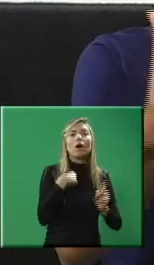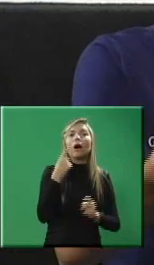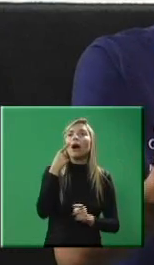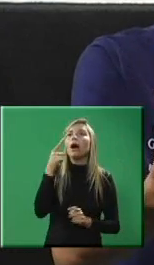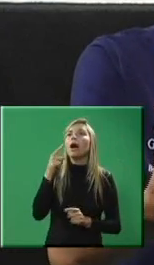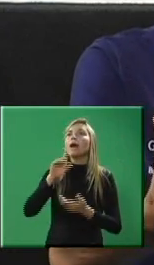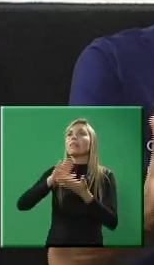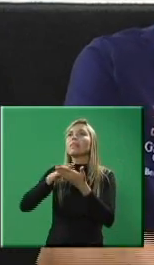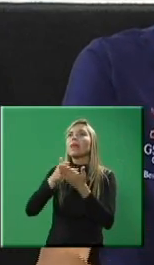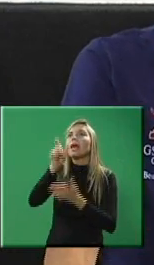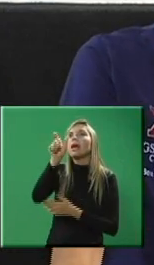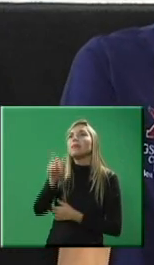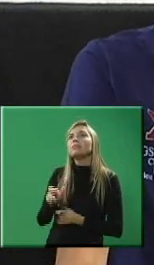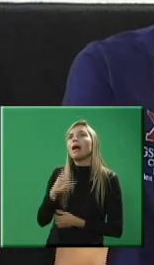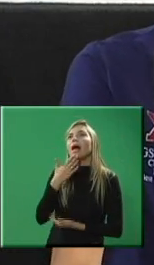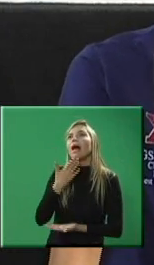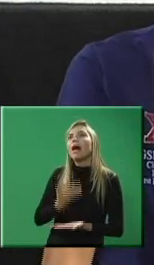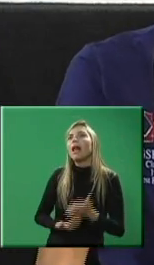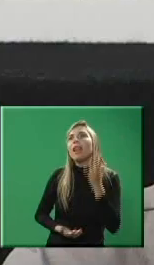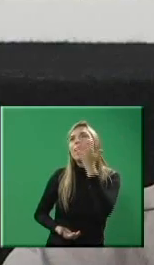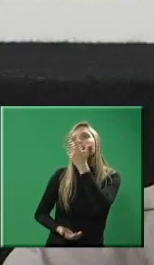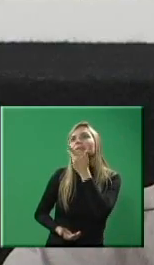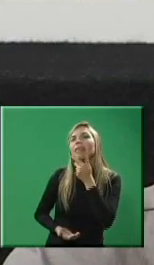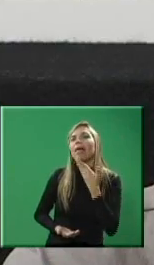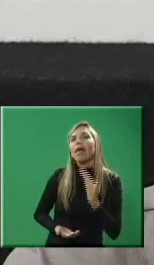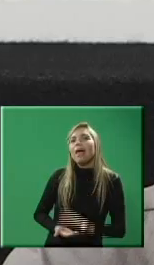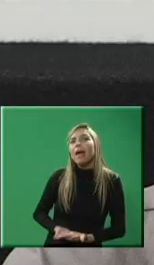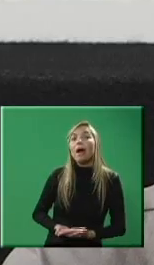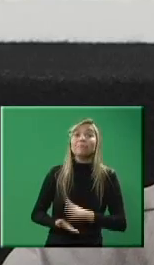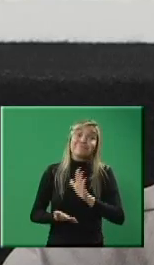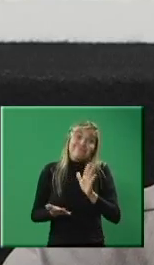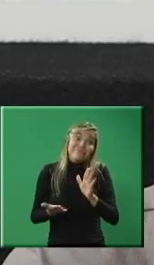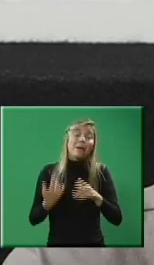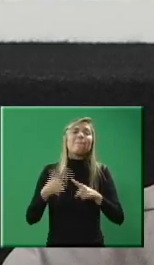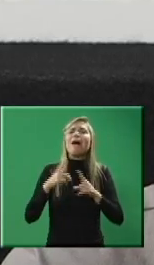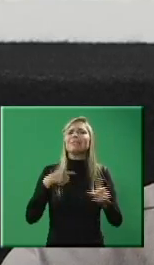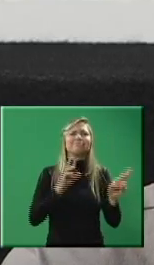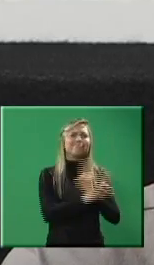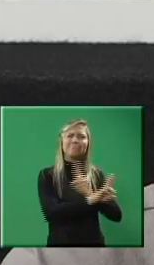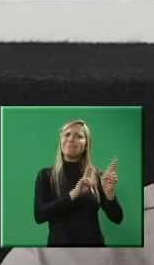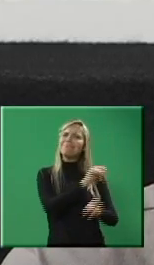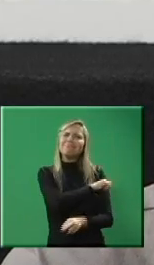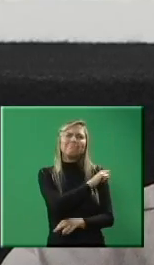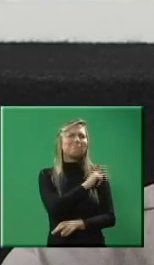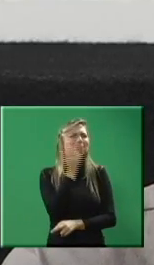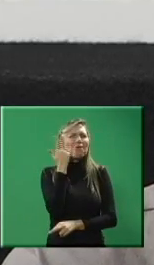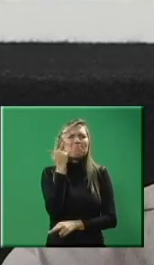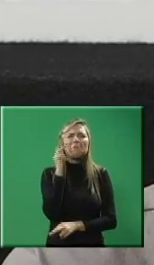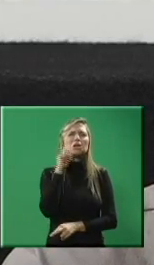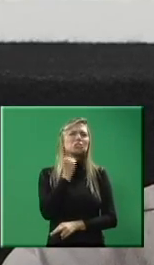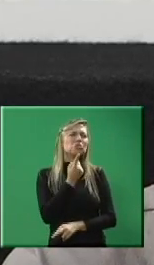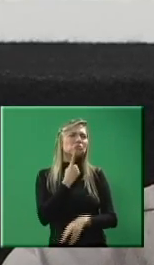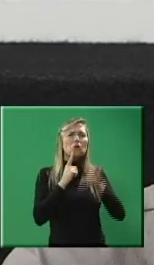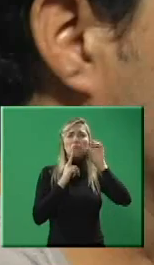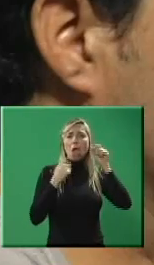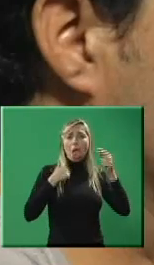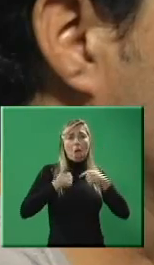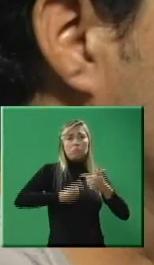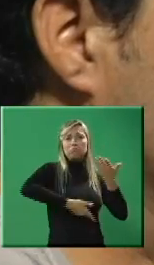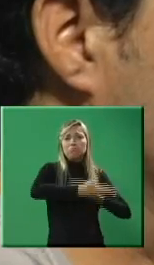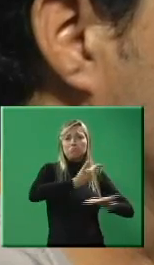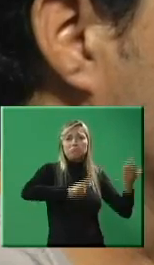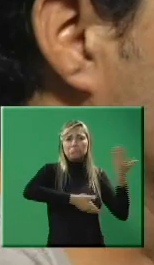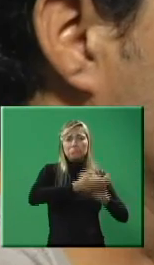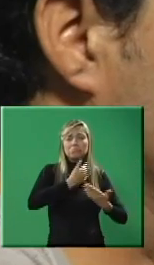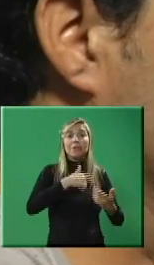achava bonito a intérprete interpretando para eles. Mas a relação com eles era normal, a gente tinha total liberdade, inclusive eu saí